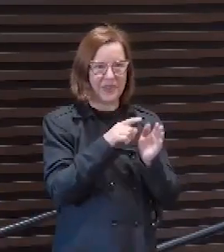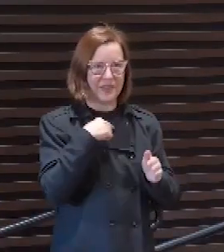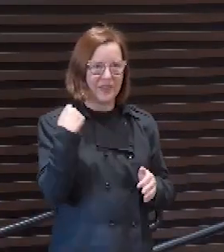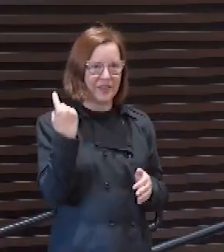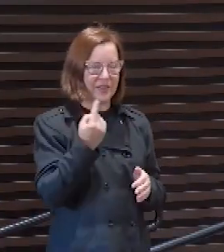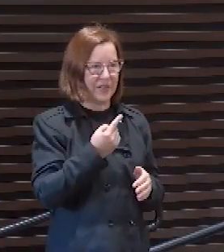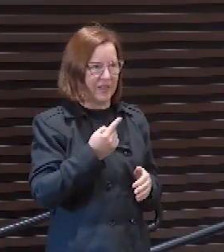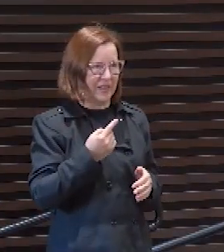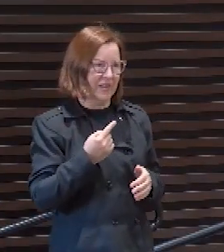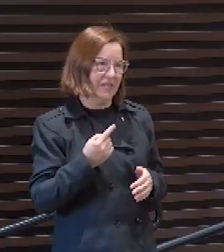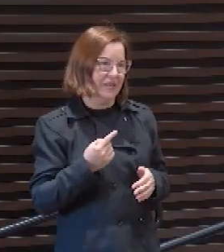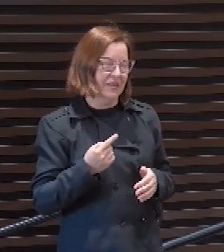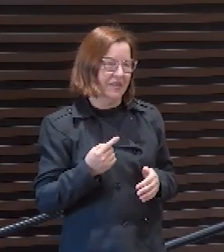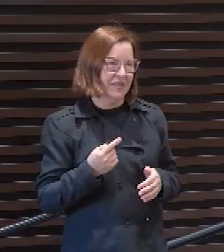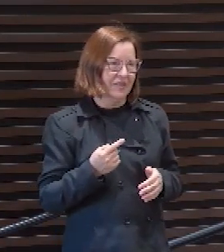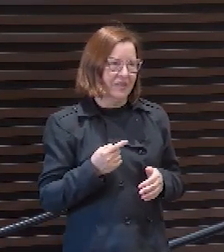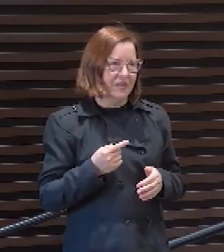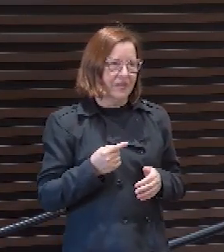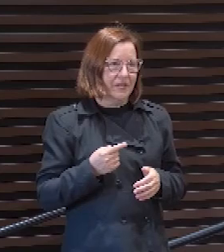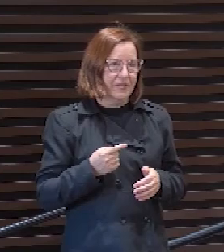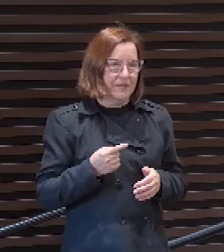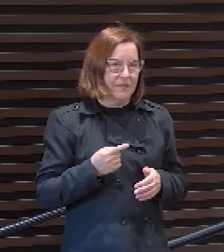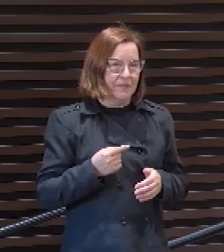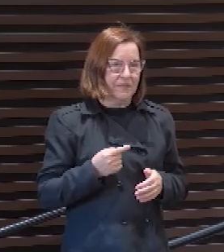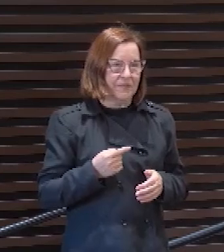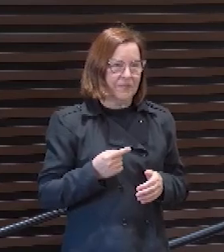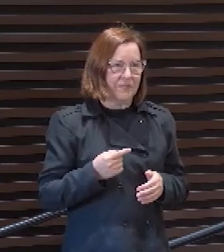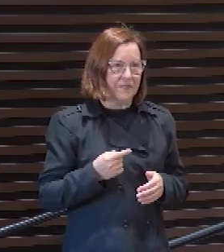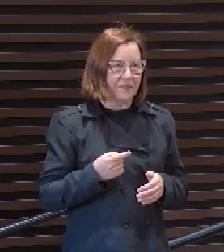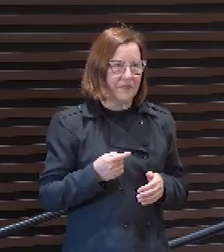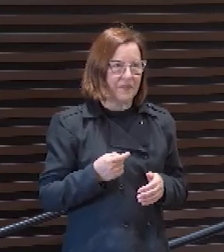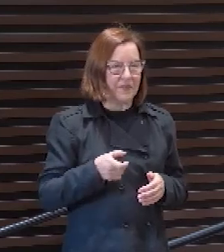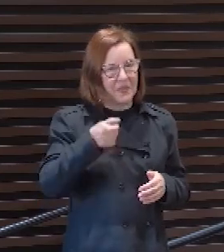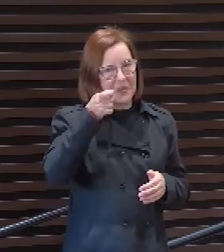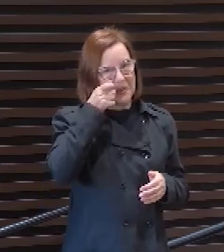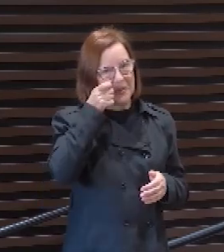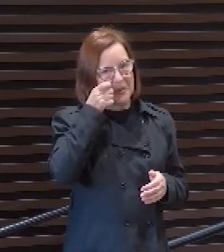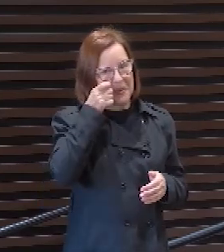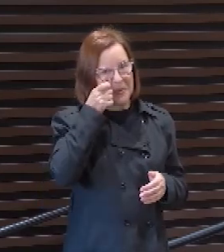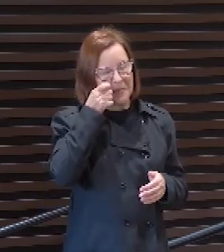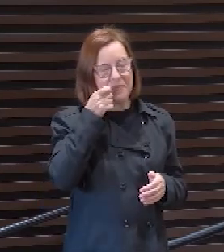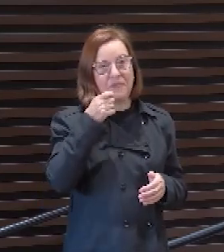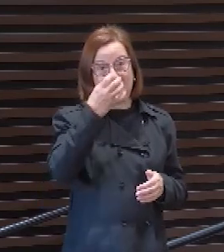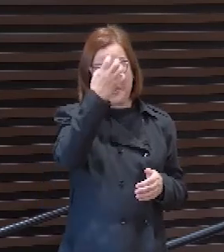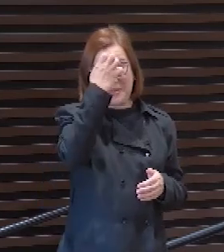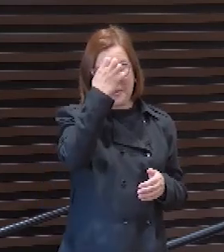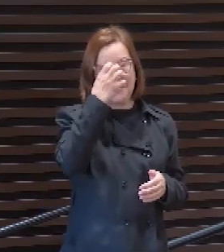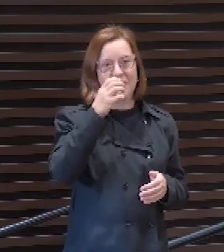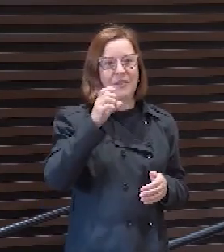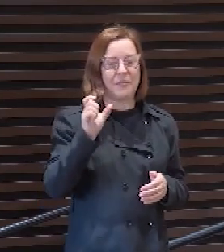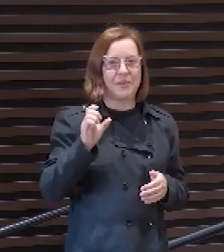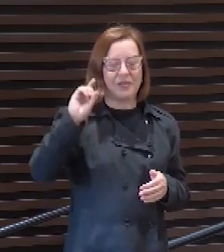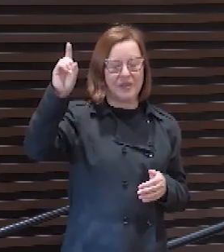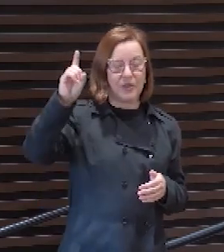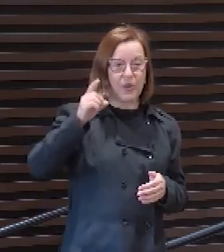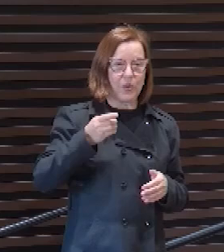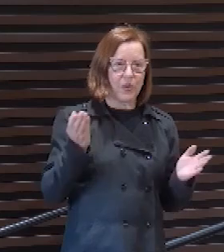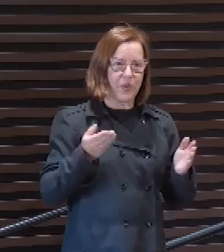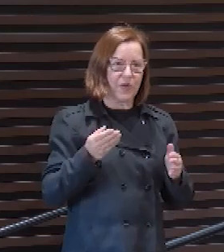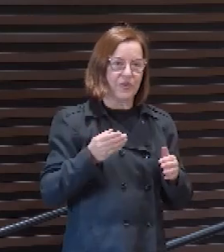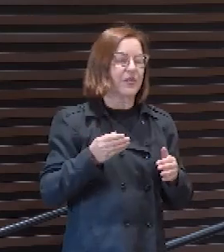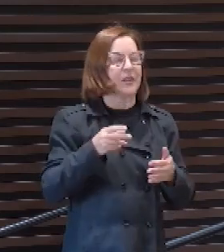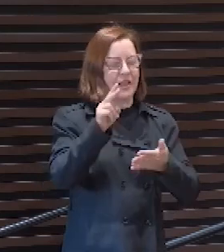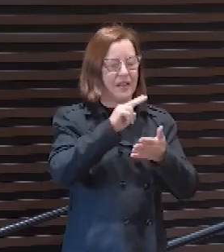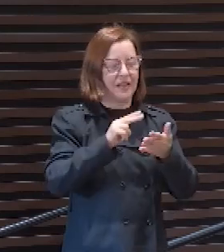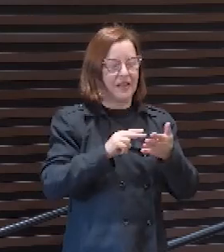atenção, agindo com seriedade para o estudo da palavra de Deus. Eu estava hoje cedo lendo algumas notícias e